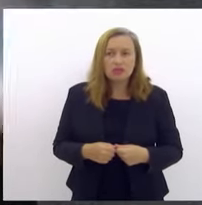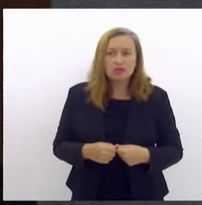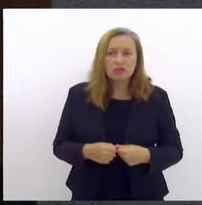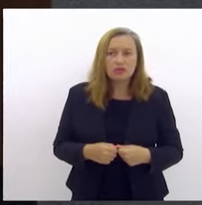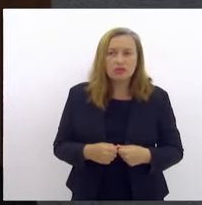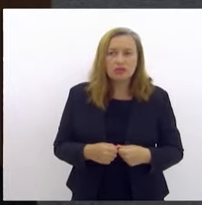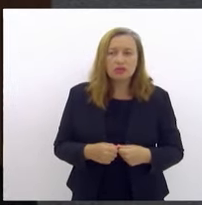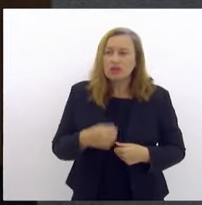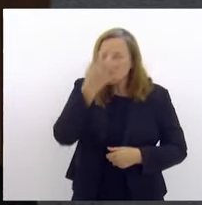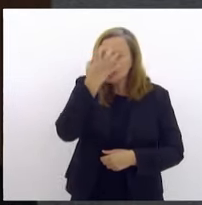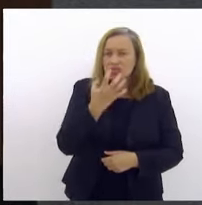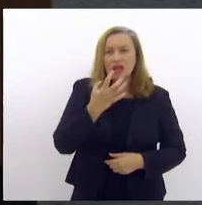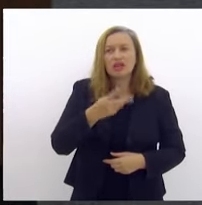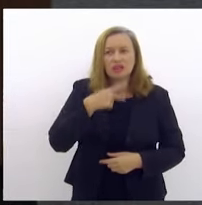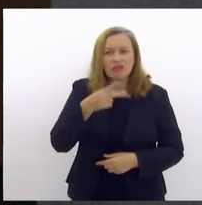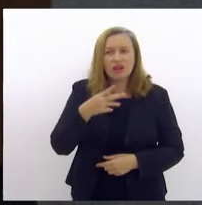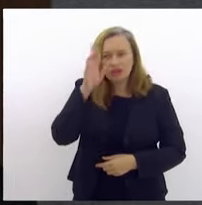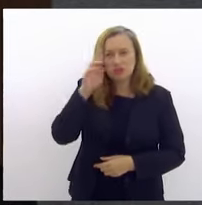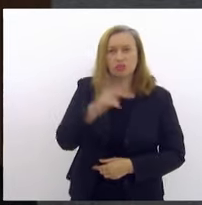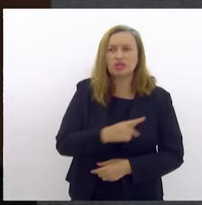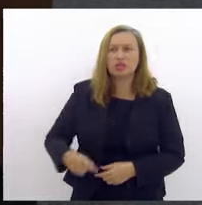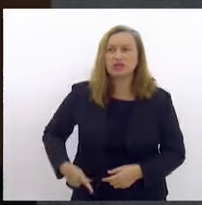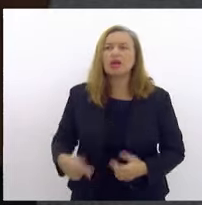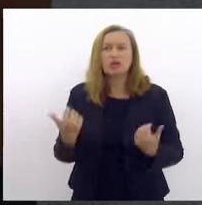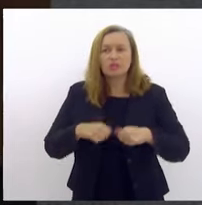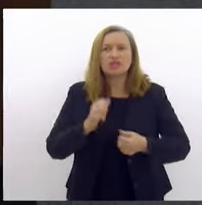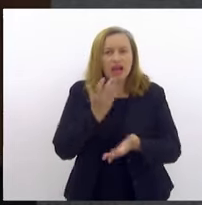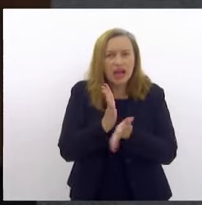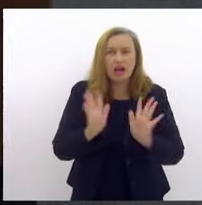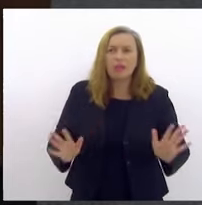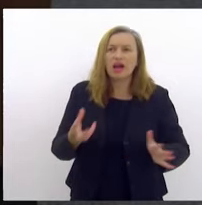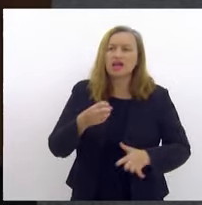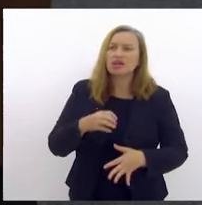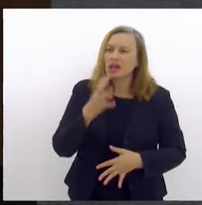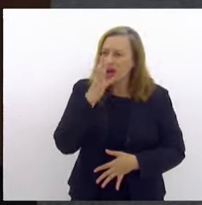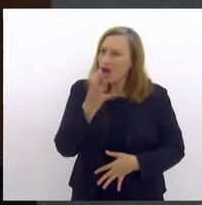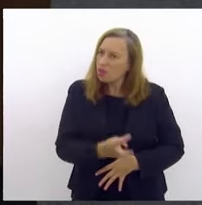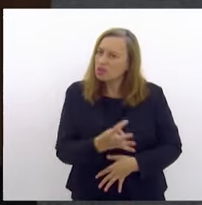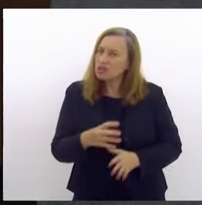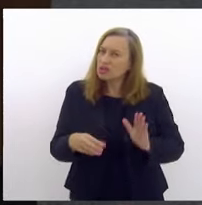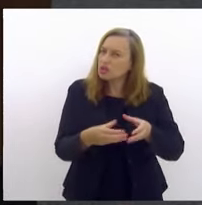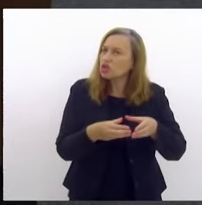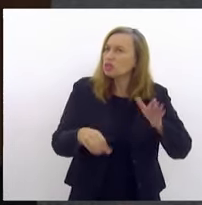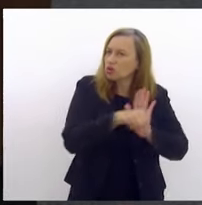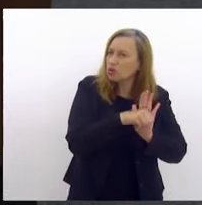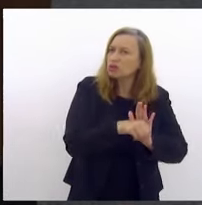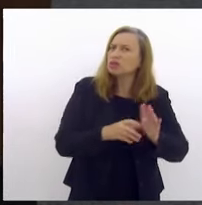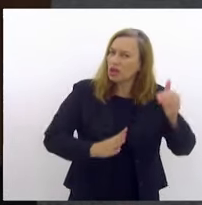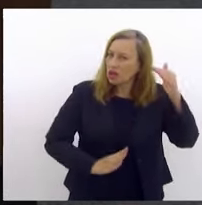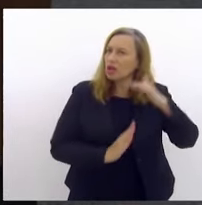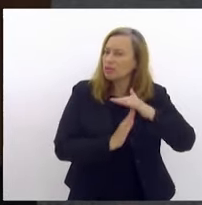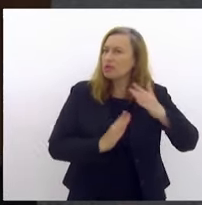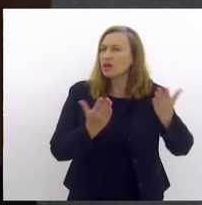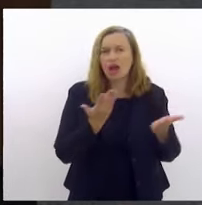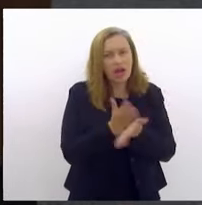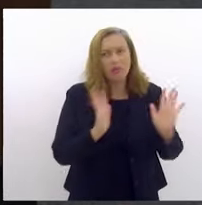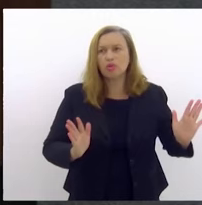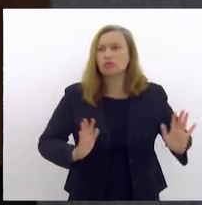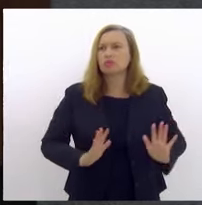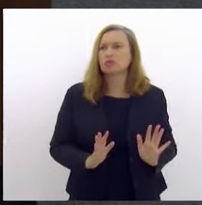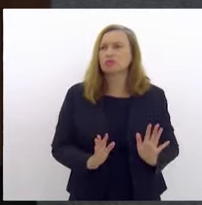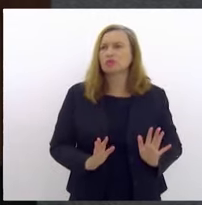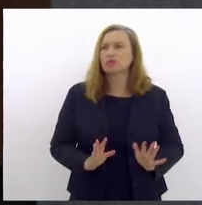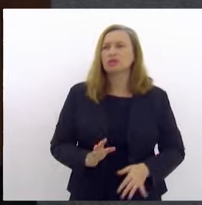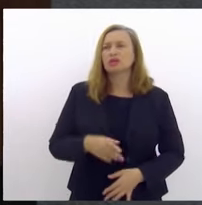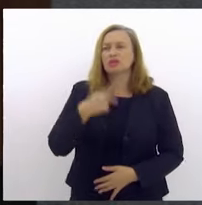para cantar esse plenário, presidente. Eu acho que precisa dar um basta. Ser acusado de facção criminosa, eu acho que tudo tem um limite, eu acho que aqui já está passando o limite. É isso que